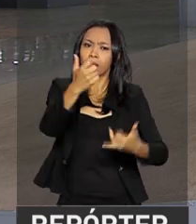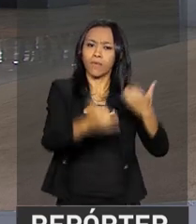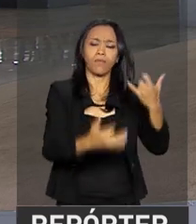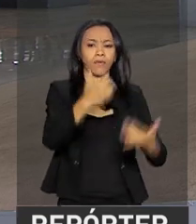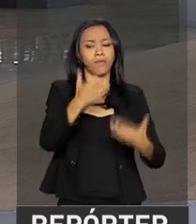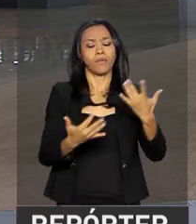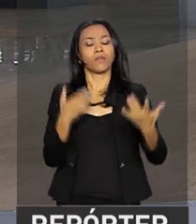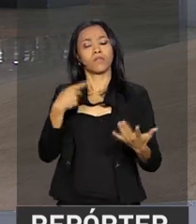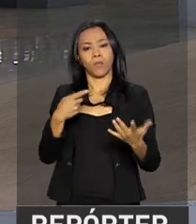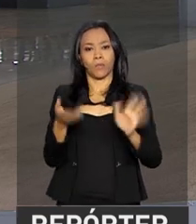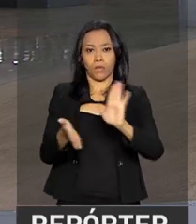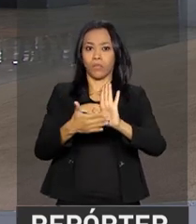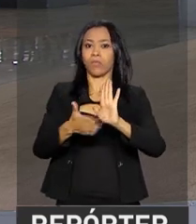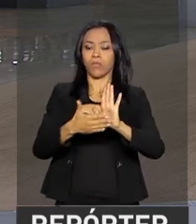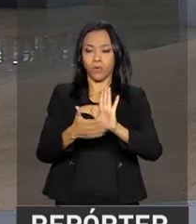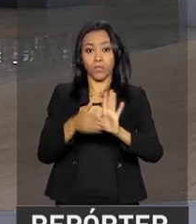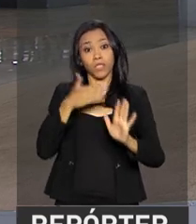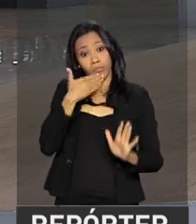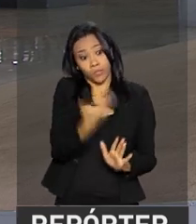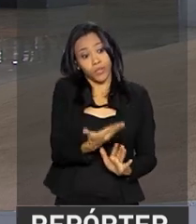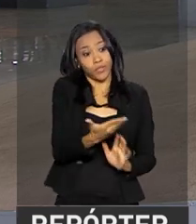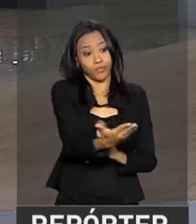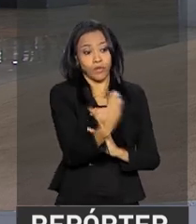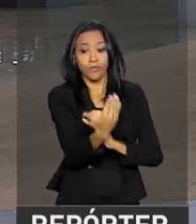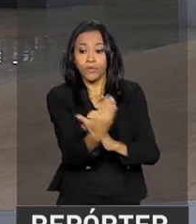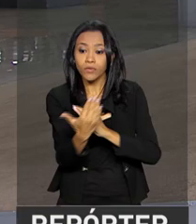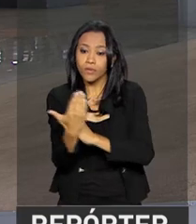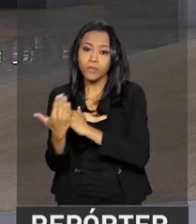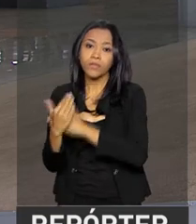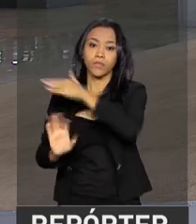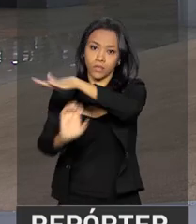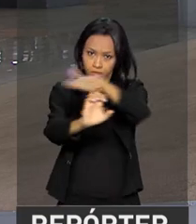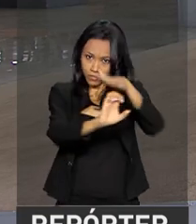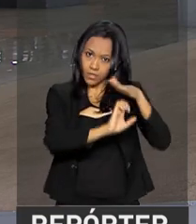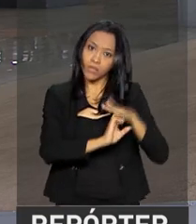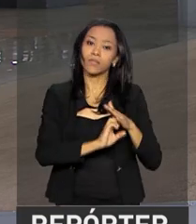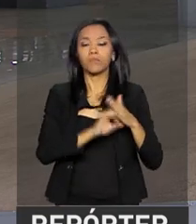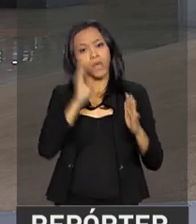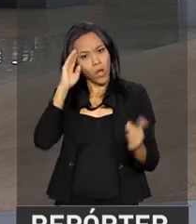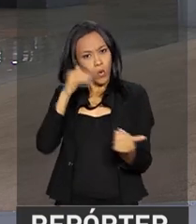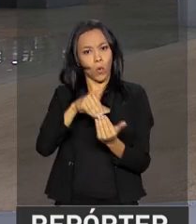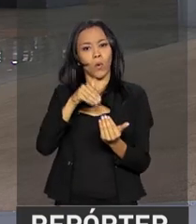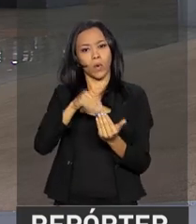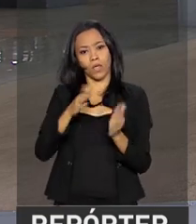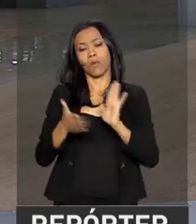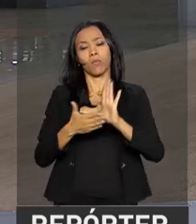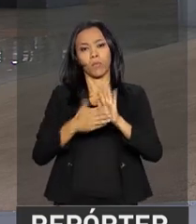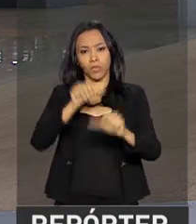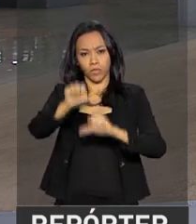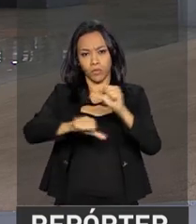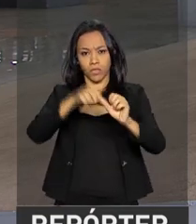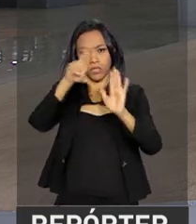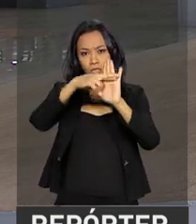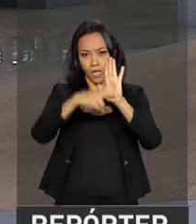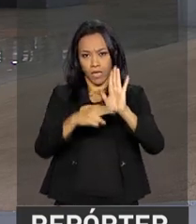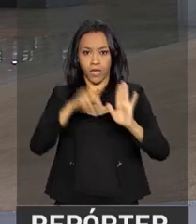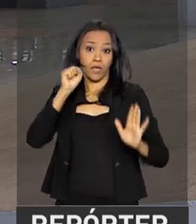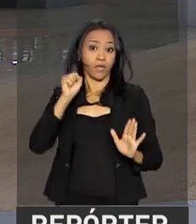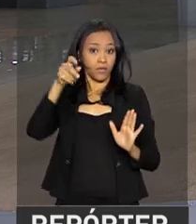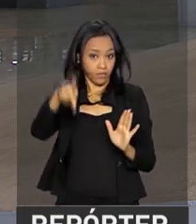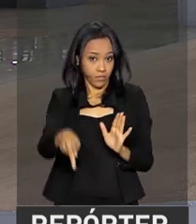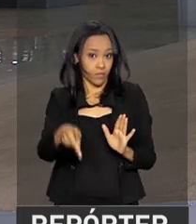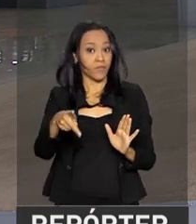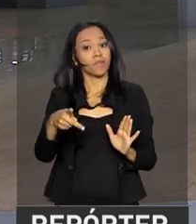têm pedido o apoio do setor empresarial em favor da reforma de na defesa da reforma